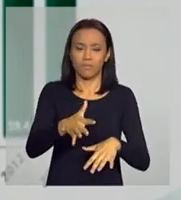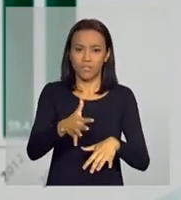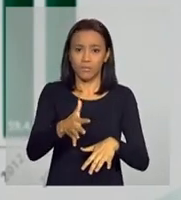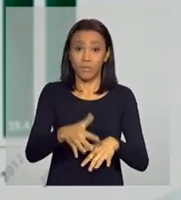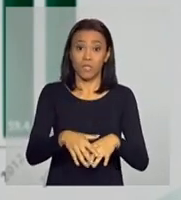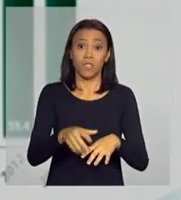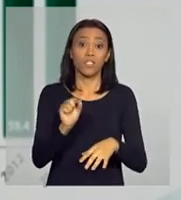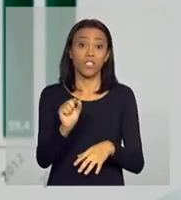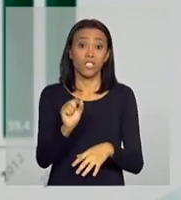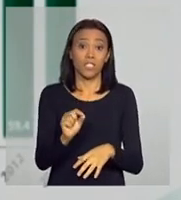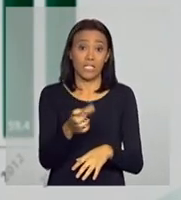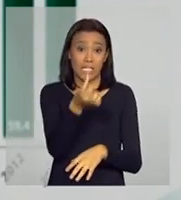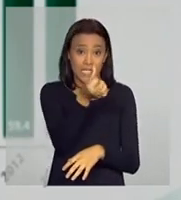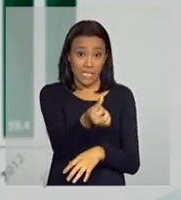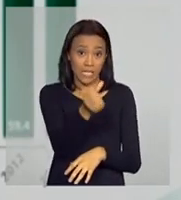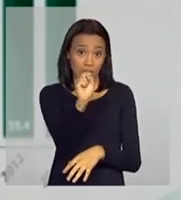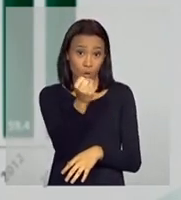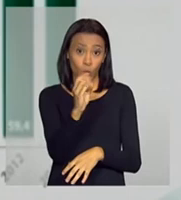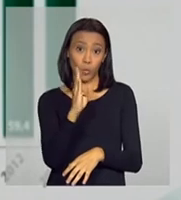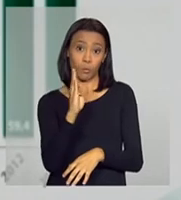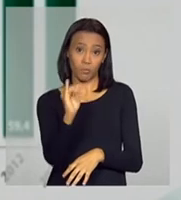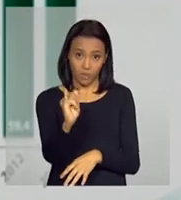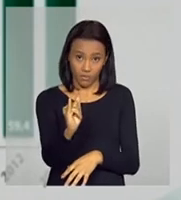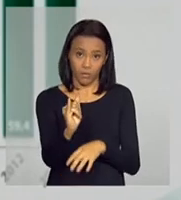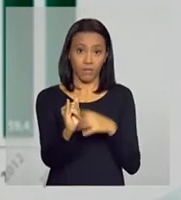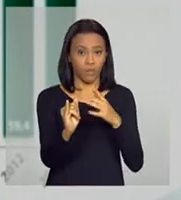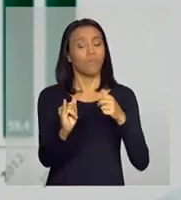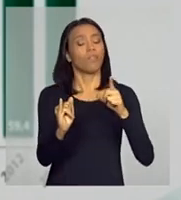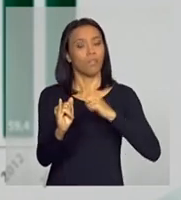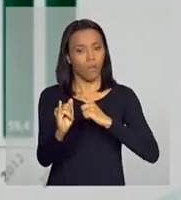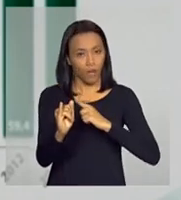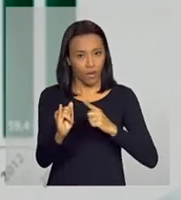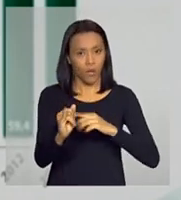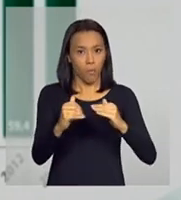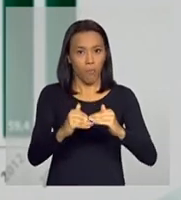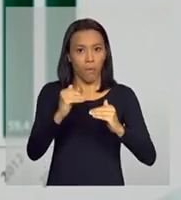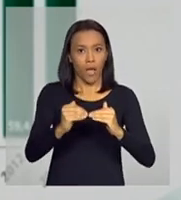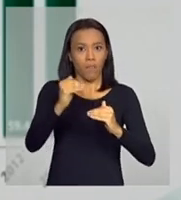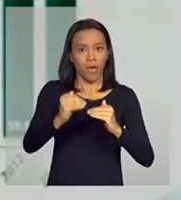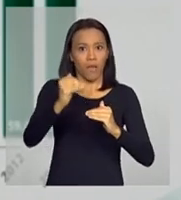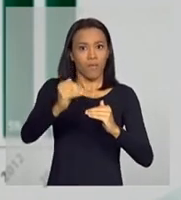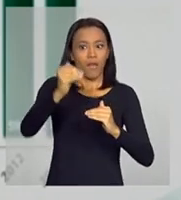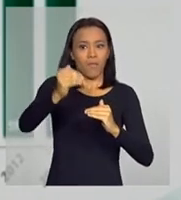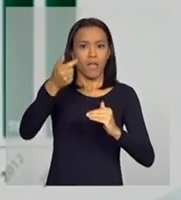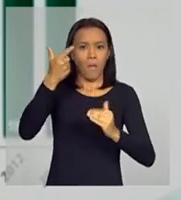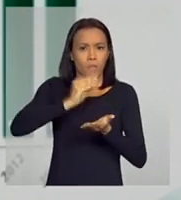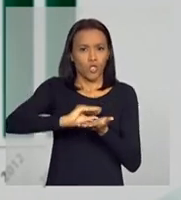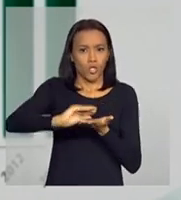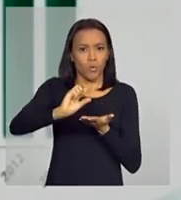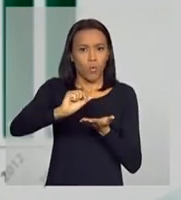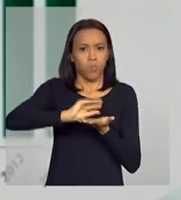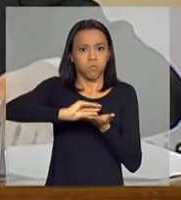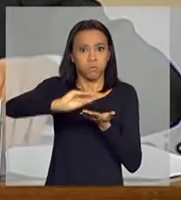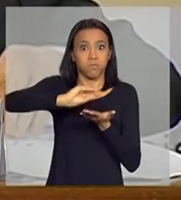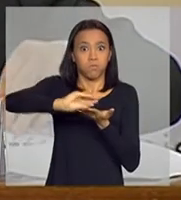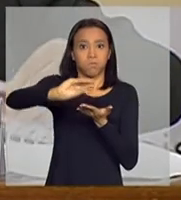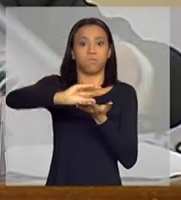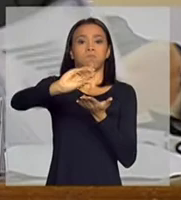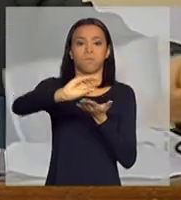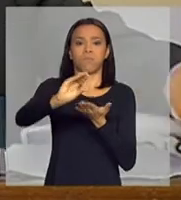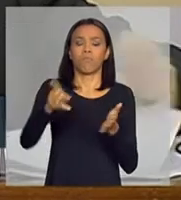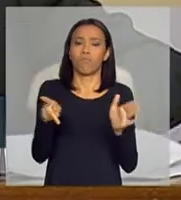de 68 bilhões portanto a um crescimento constante dos investimentos públicos